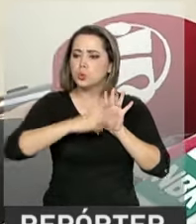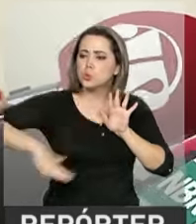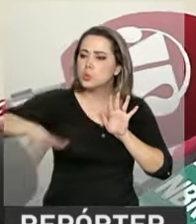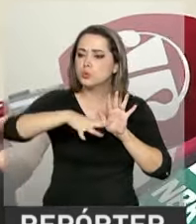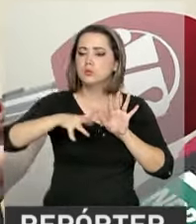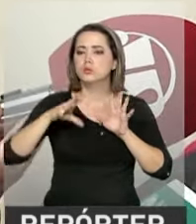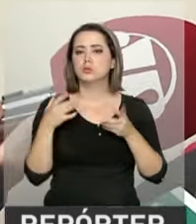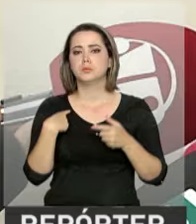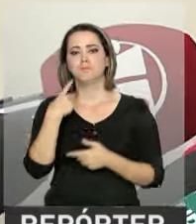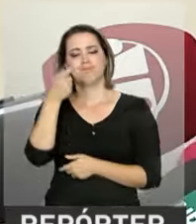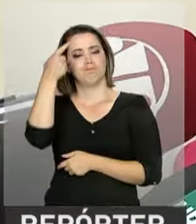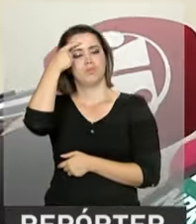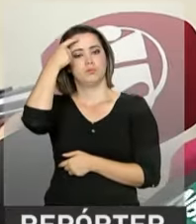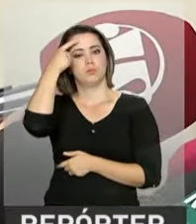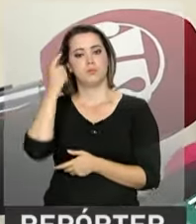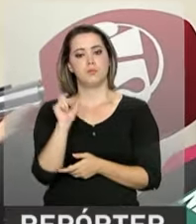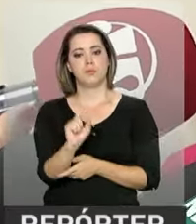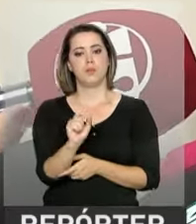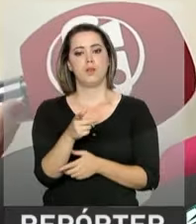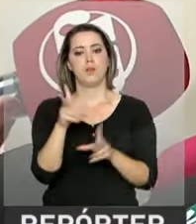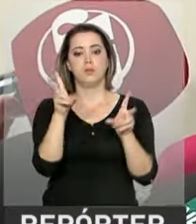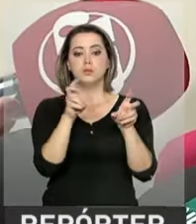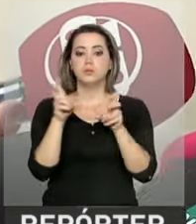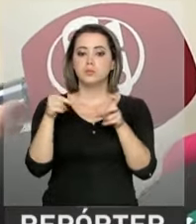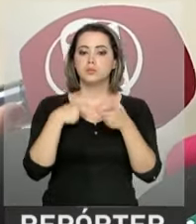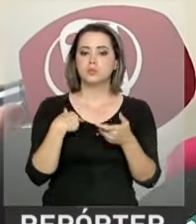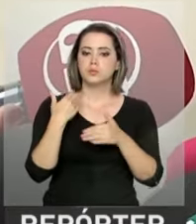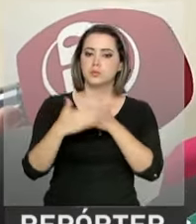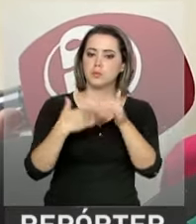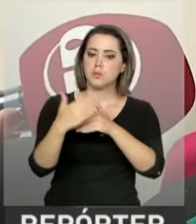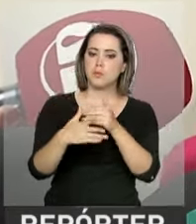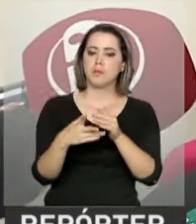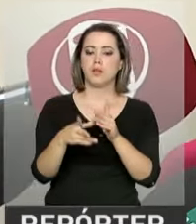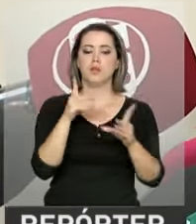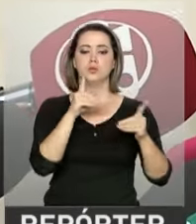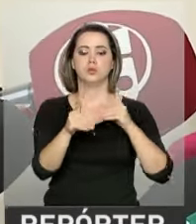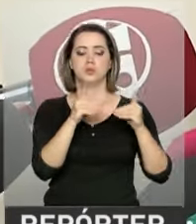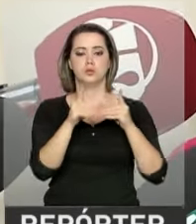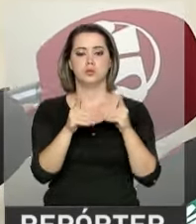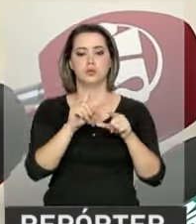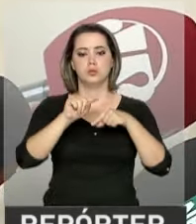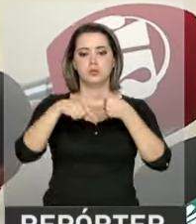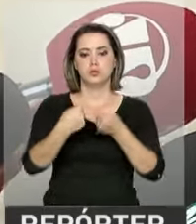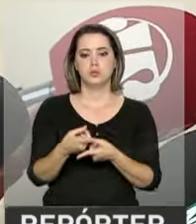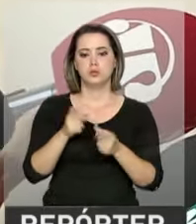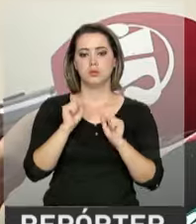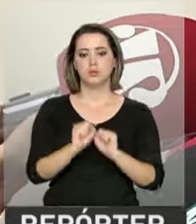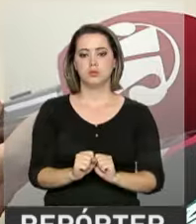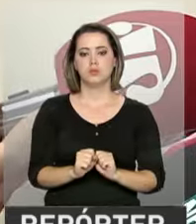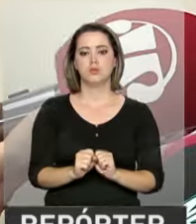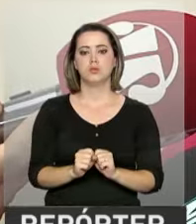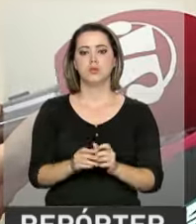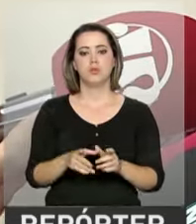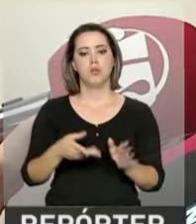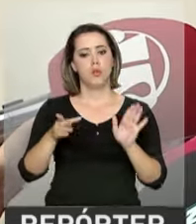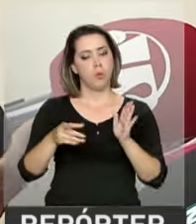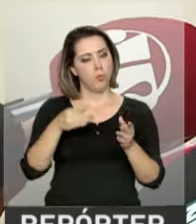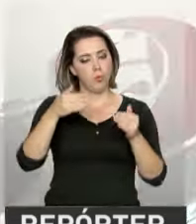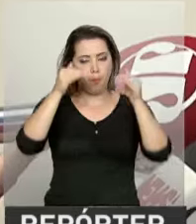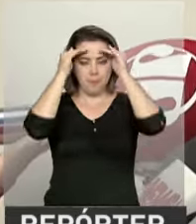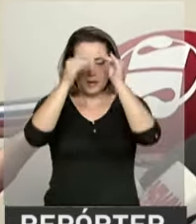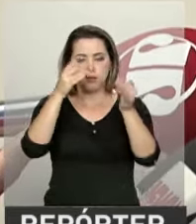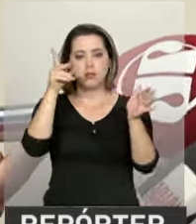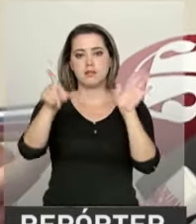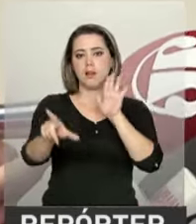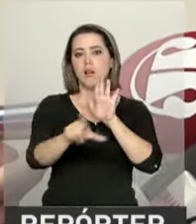para que nós reflitamos sobre essa temática, façamos uma discussão ampla e depois cumpramos a lei como deve ser